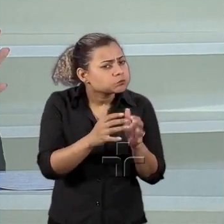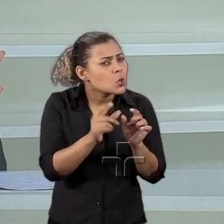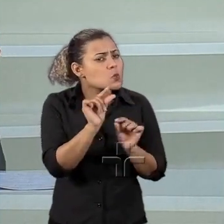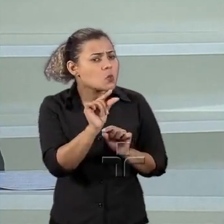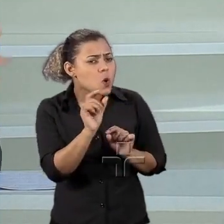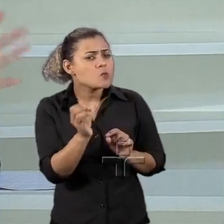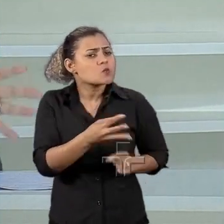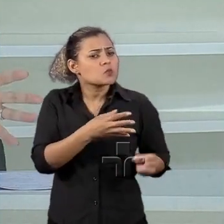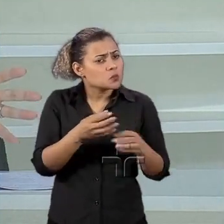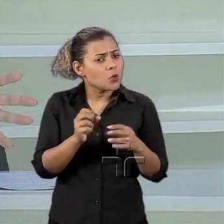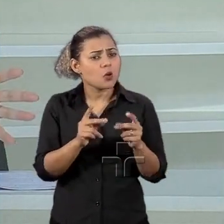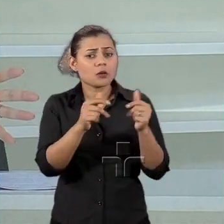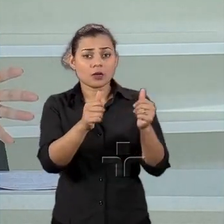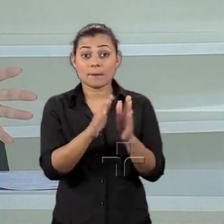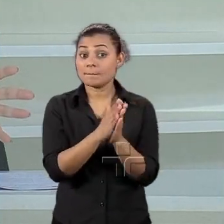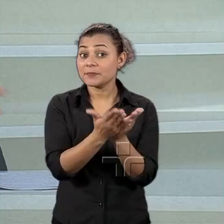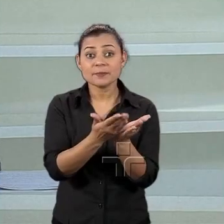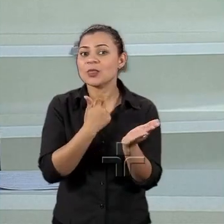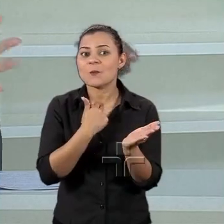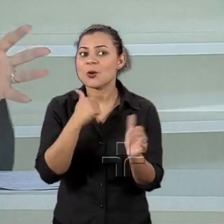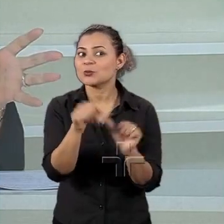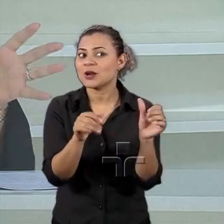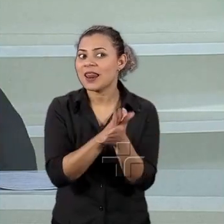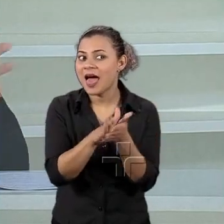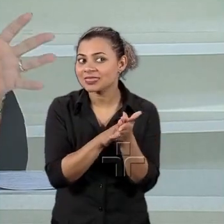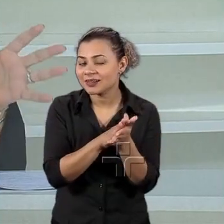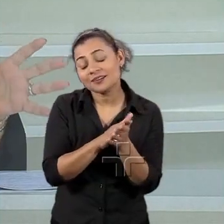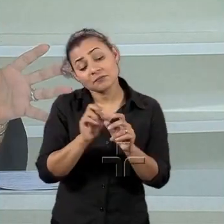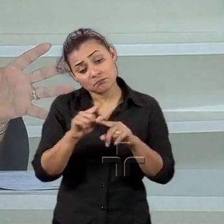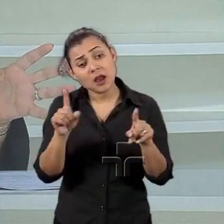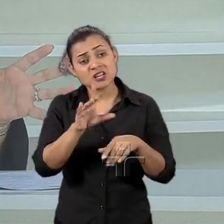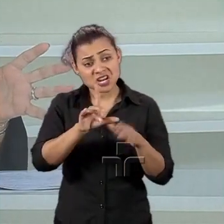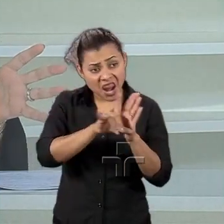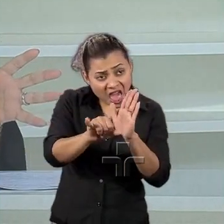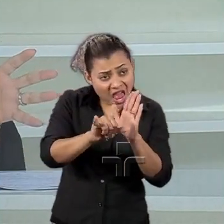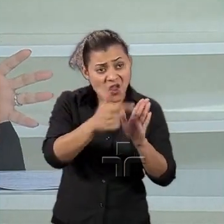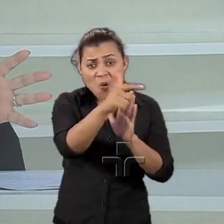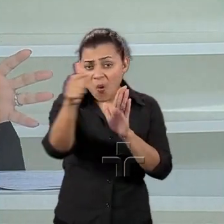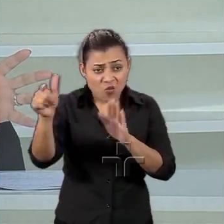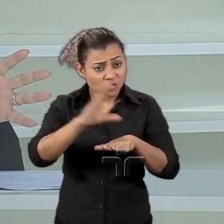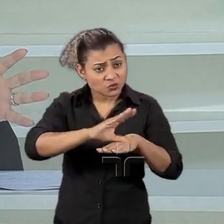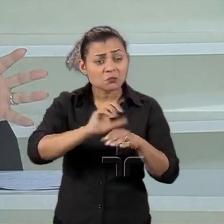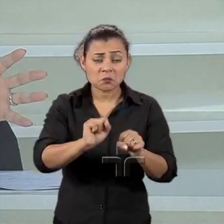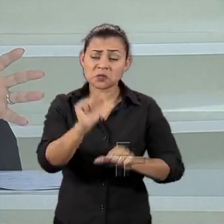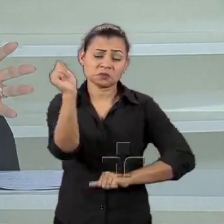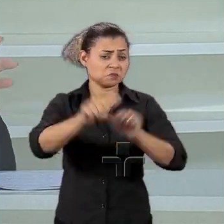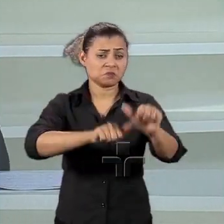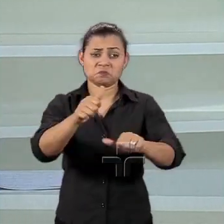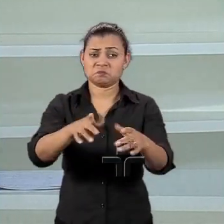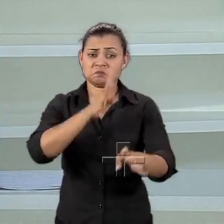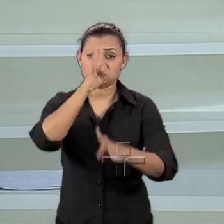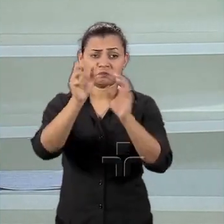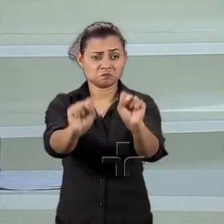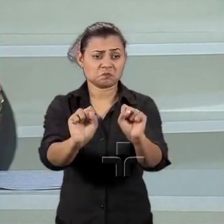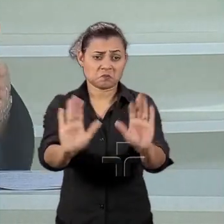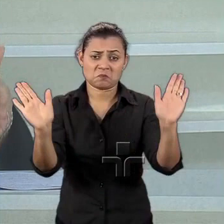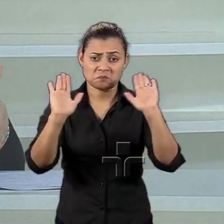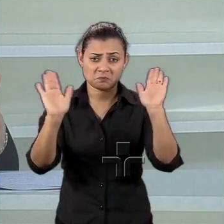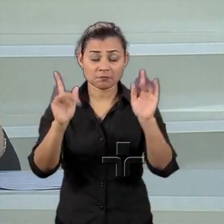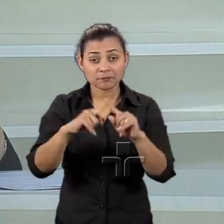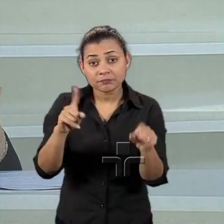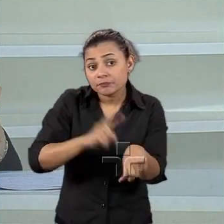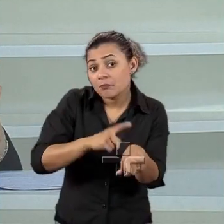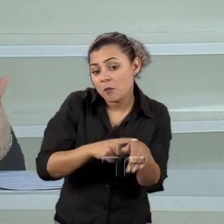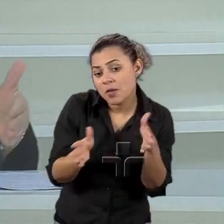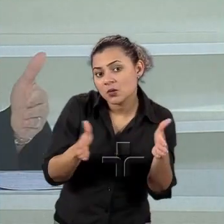tudo isso é passível, só a Bíblia para mim que não pode ser mudada. Outras leis todas estão passíveis de ser mudadas. Agora, num